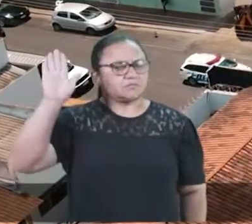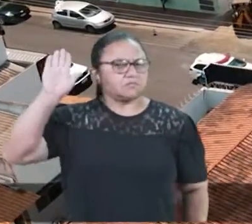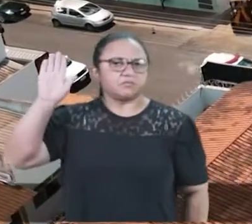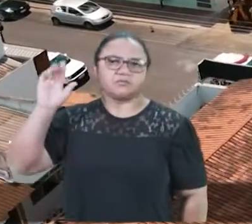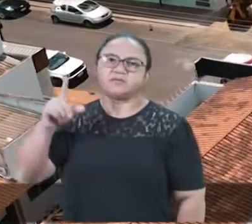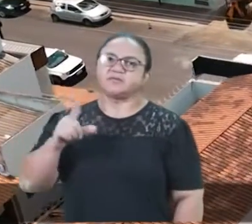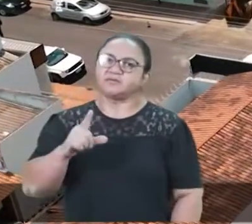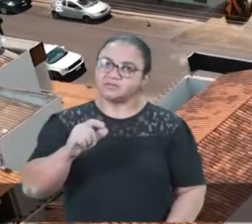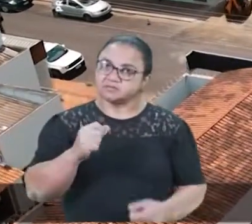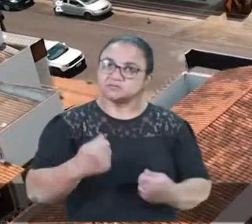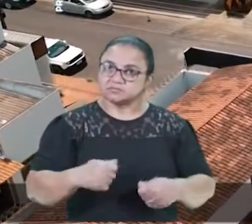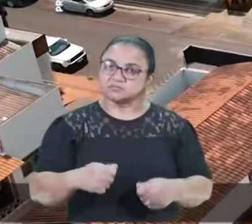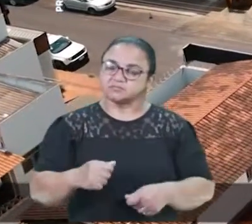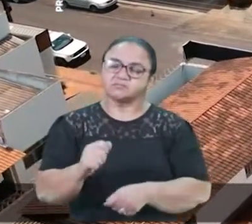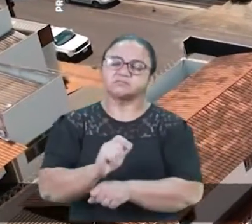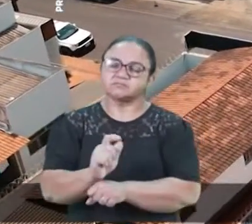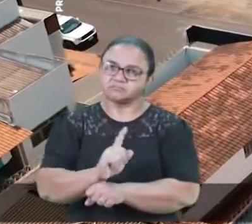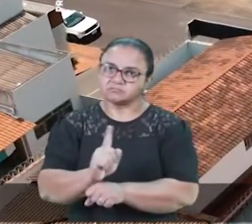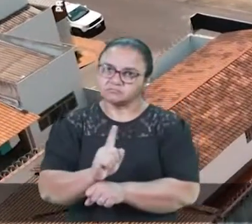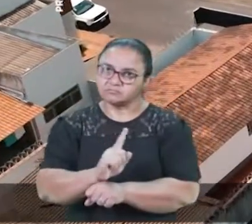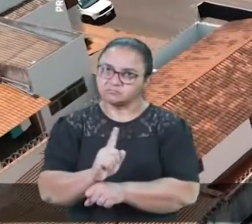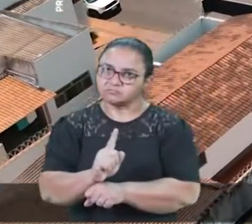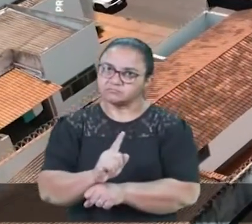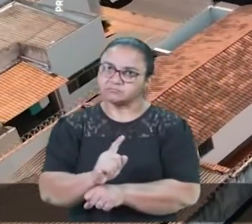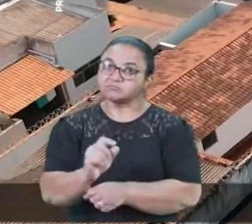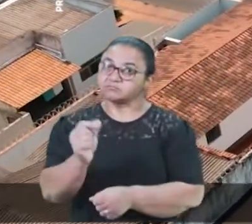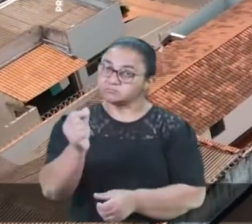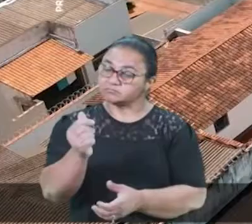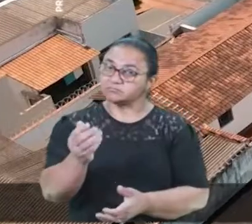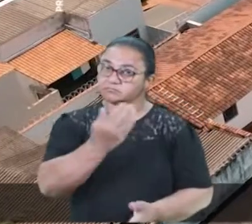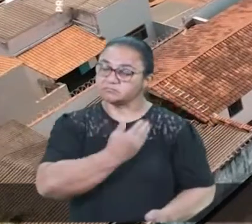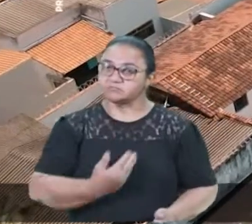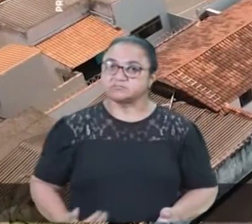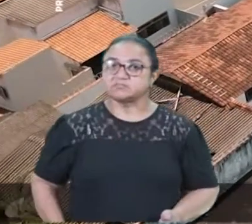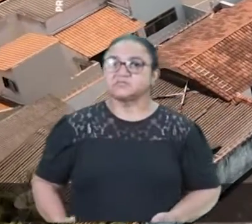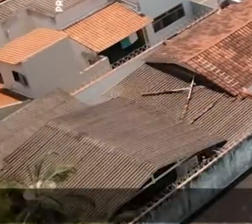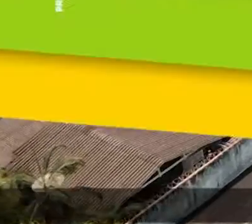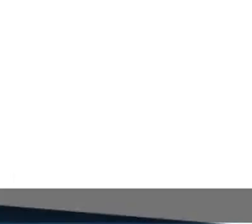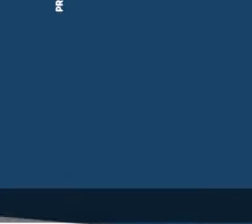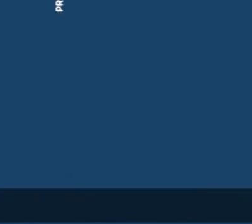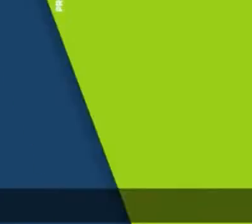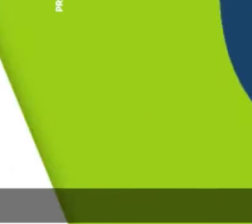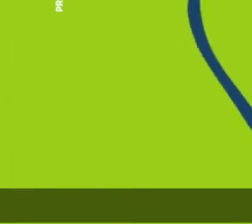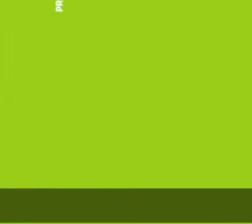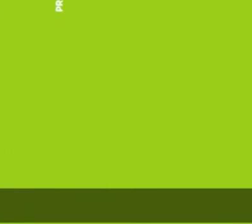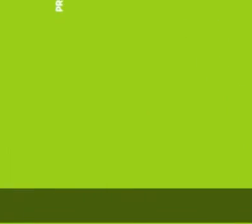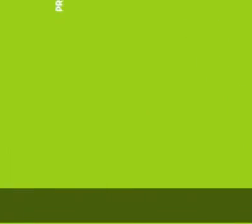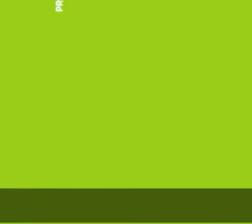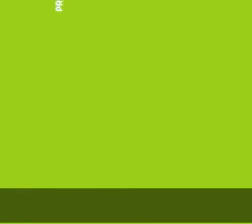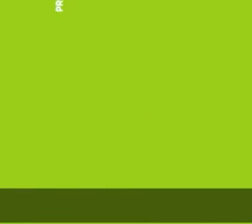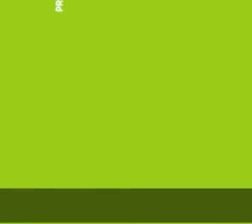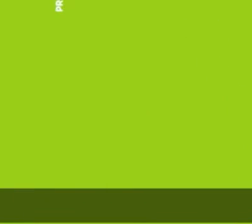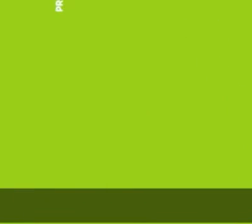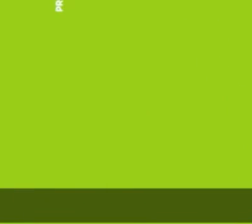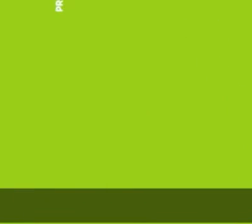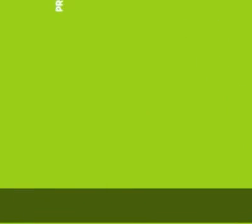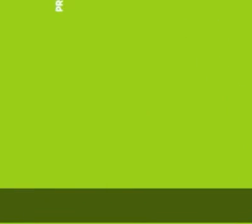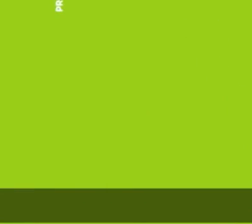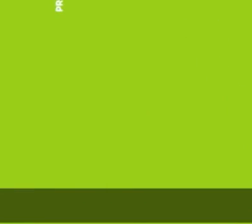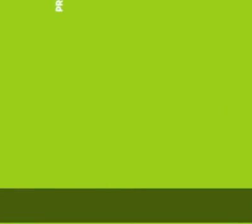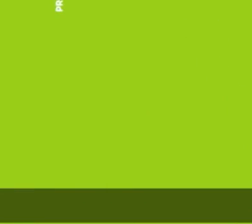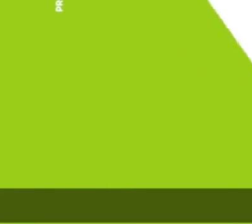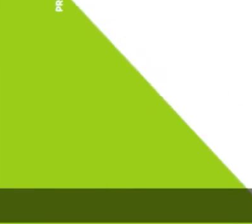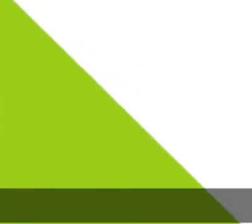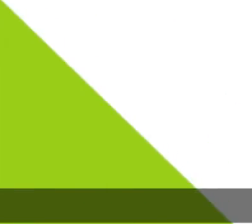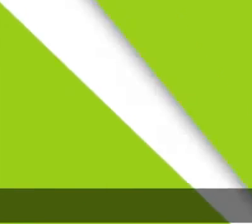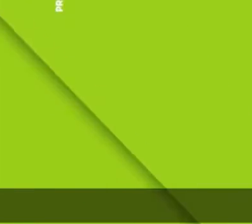é mágica e nem promessa. Basta fazer a gestão correta dos recursos públicos. Pode 25, Johnny, pra